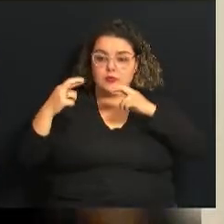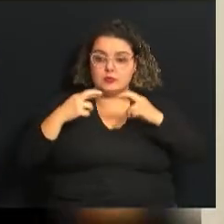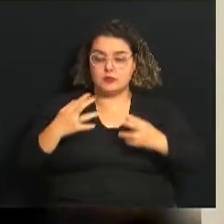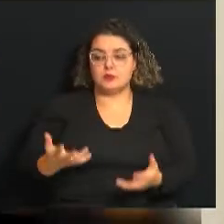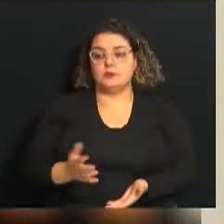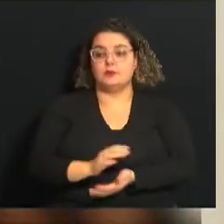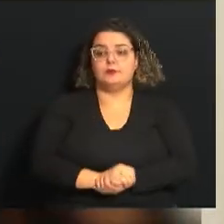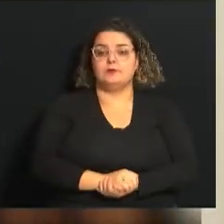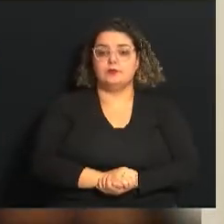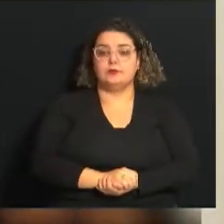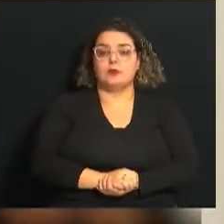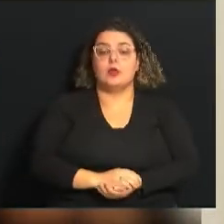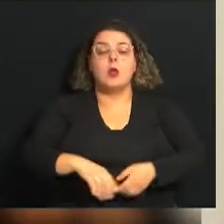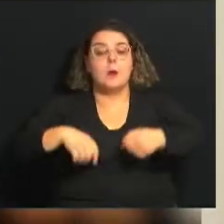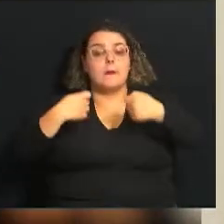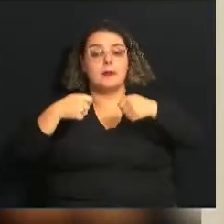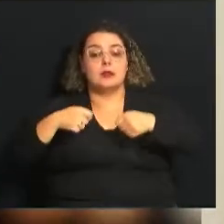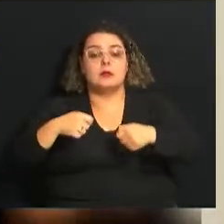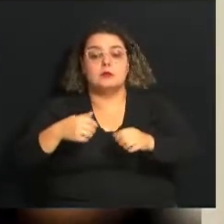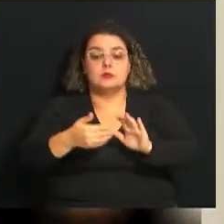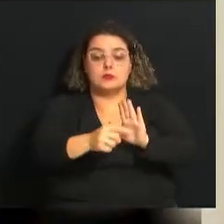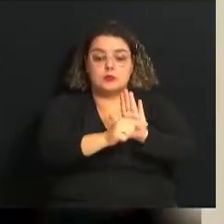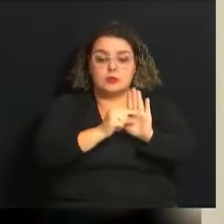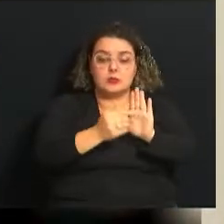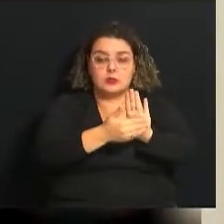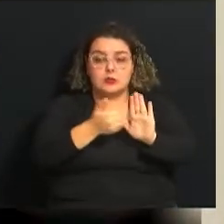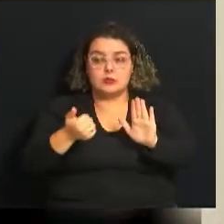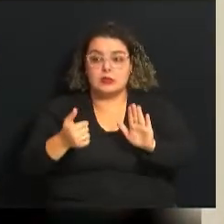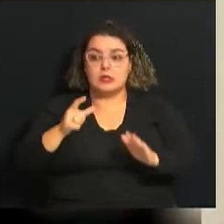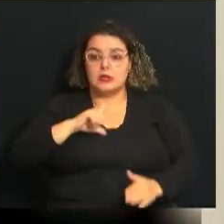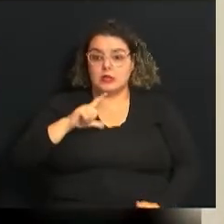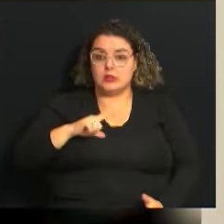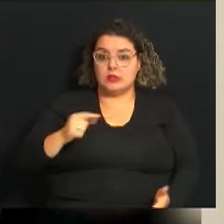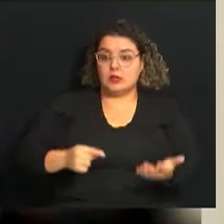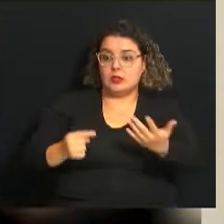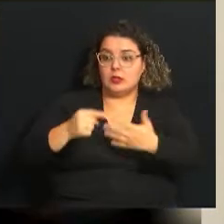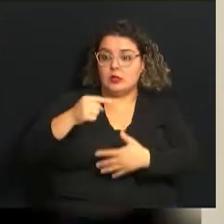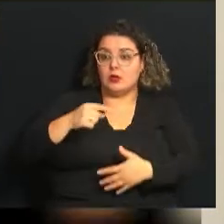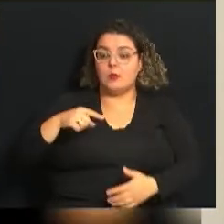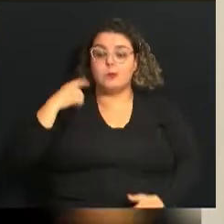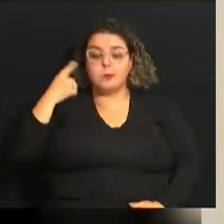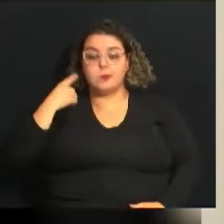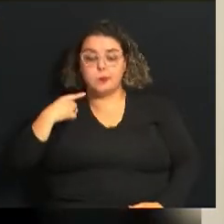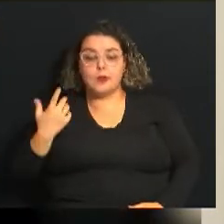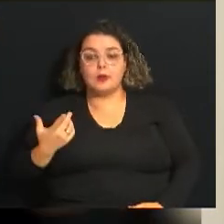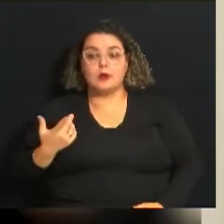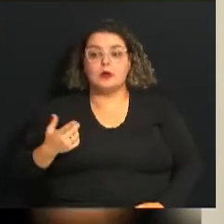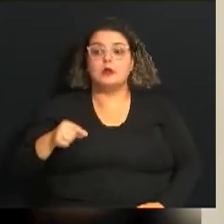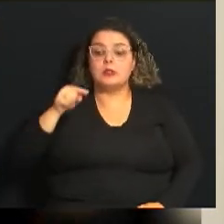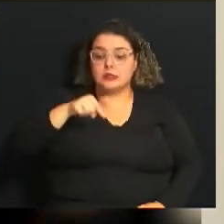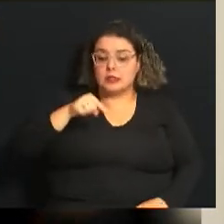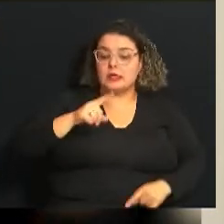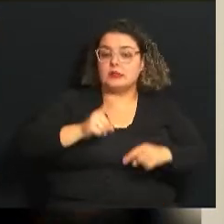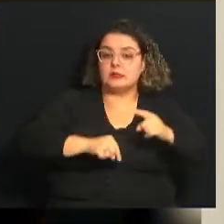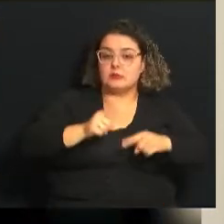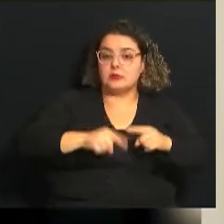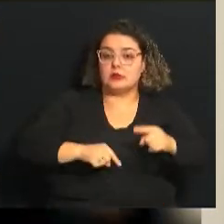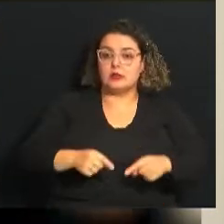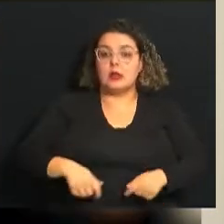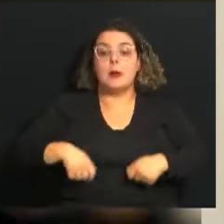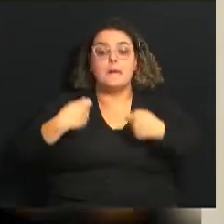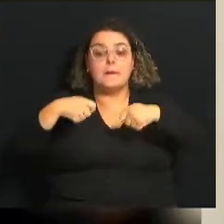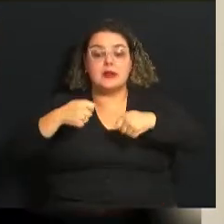A necessidade da retirada é porque há um apontamento da Procuradoria da Casa que essa matéria exige